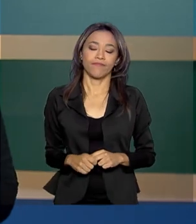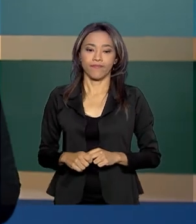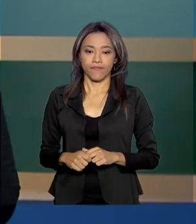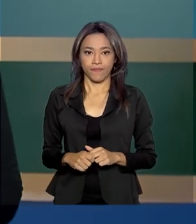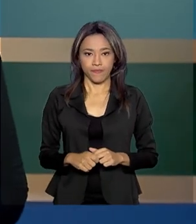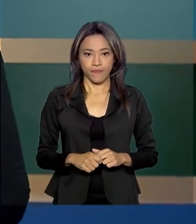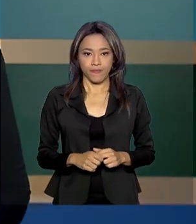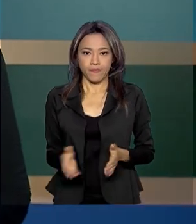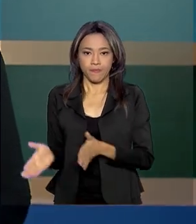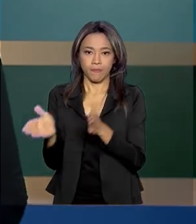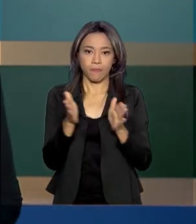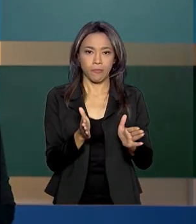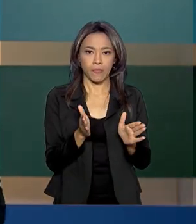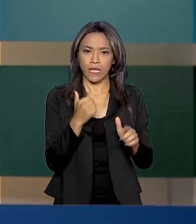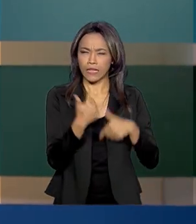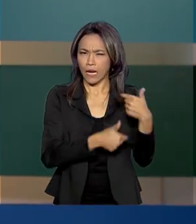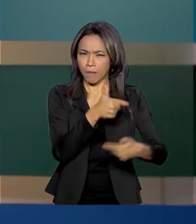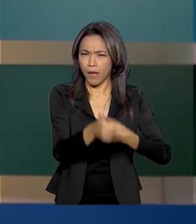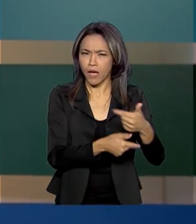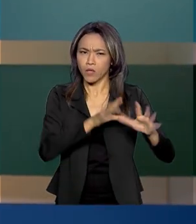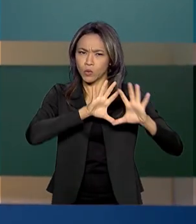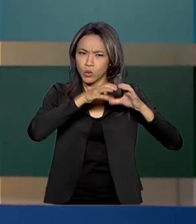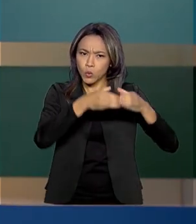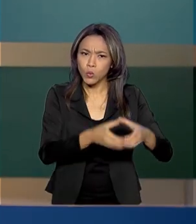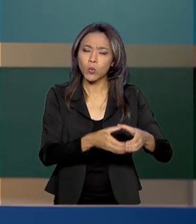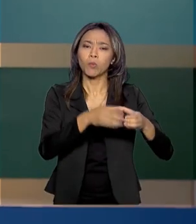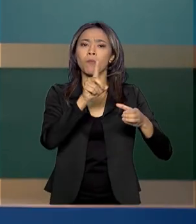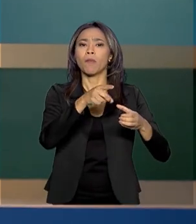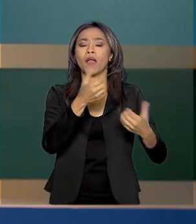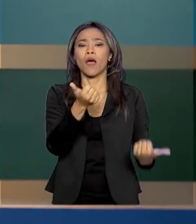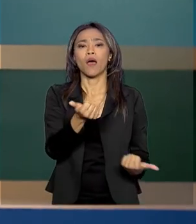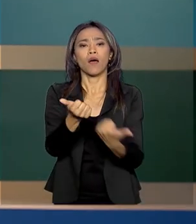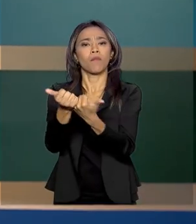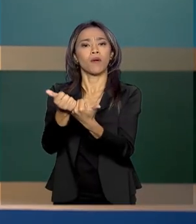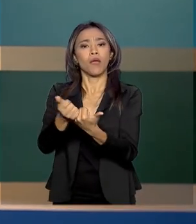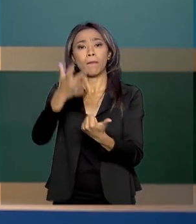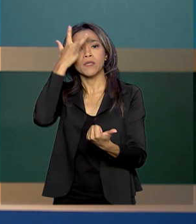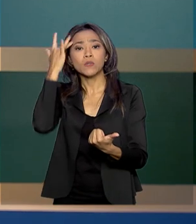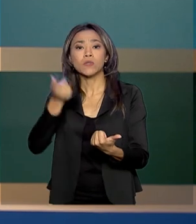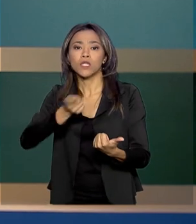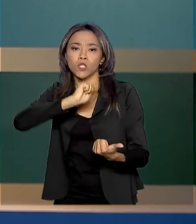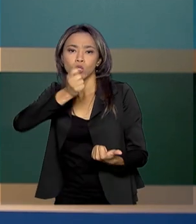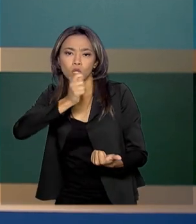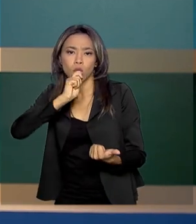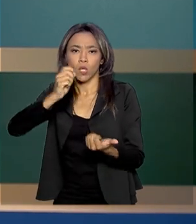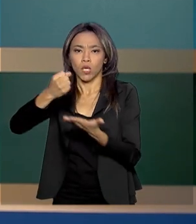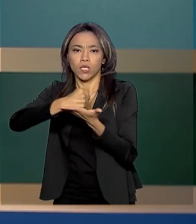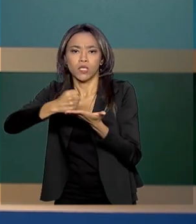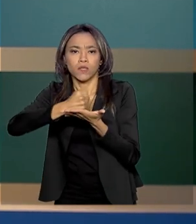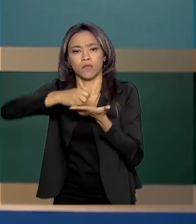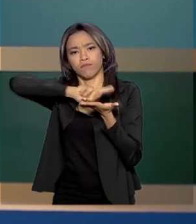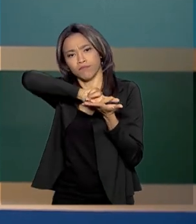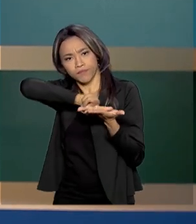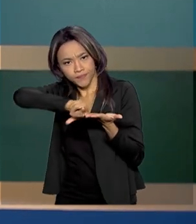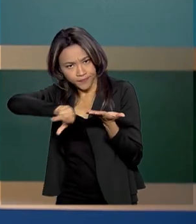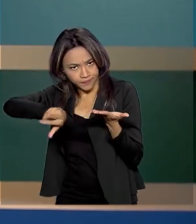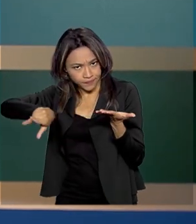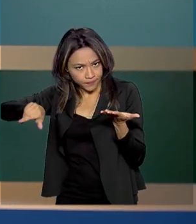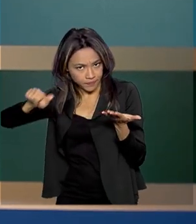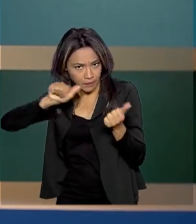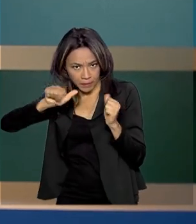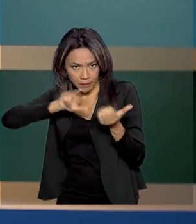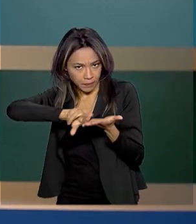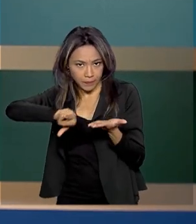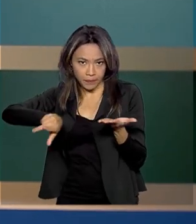O trabalho de grupos anônimos para a recuperação de dependentes químicos como narcóticos e alcoólicos